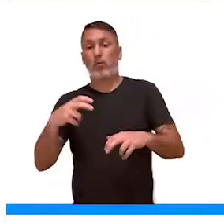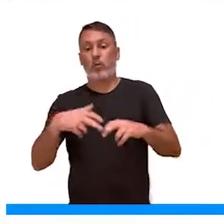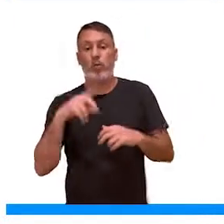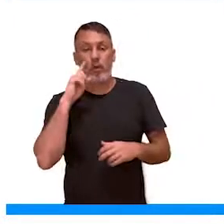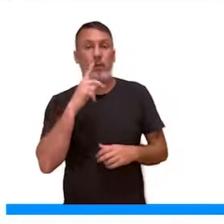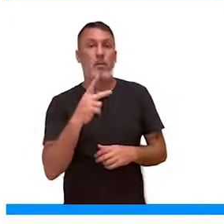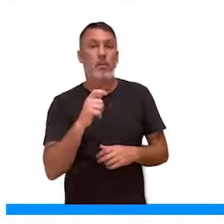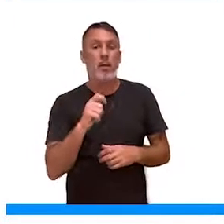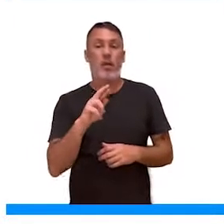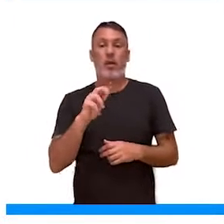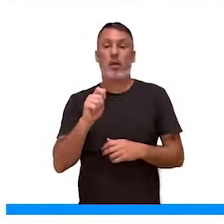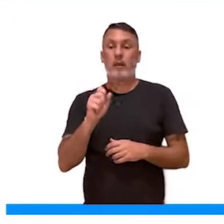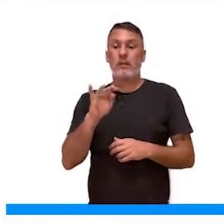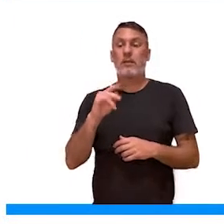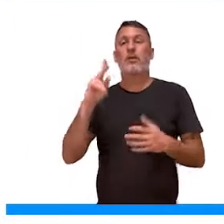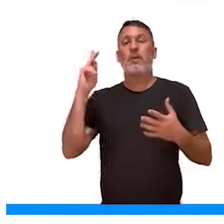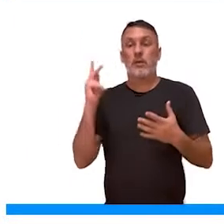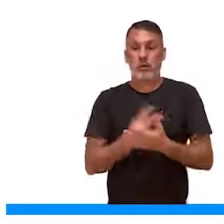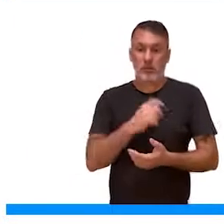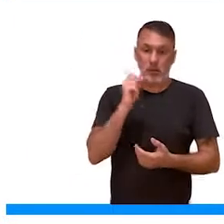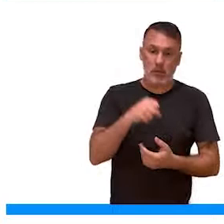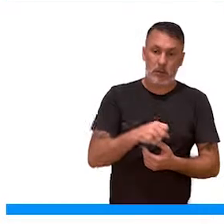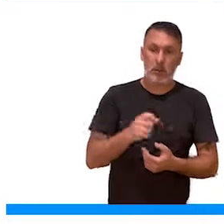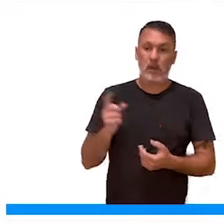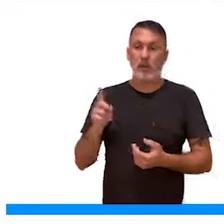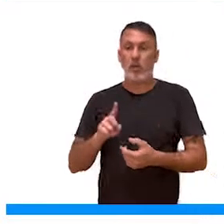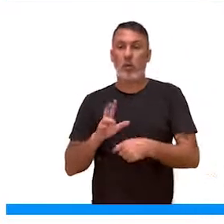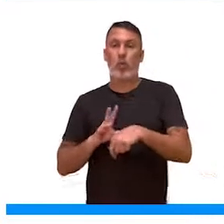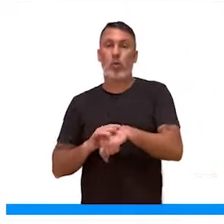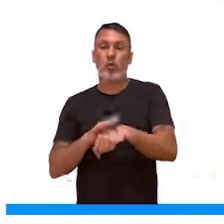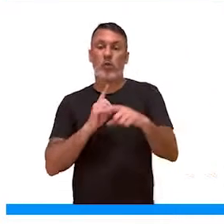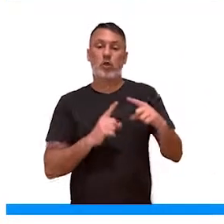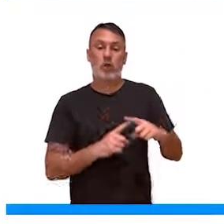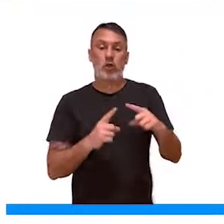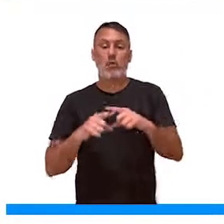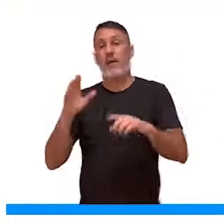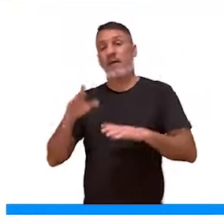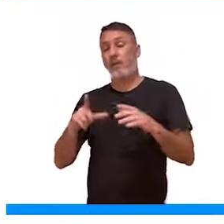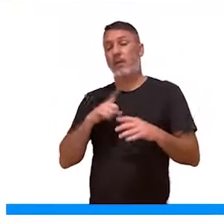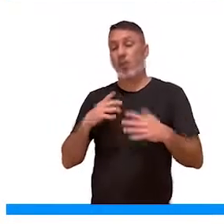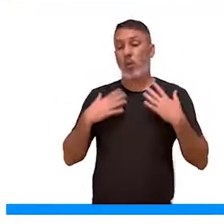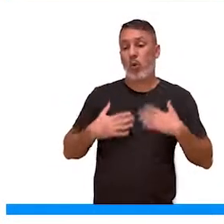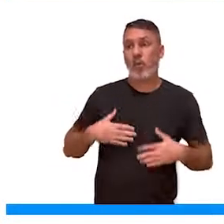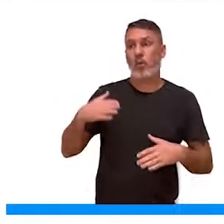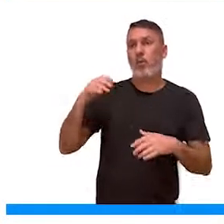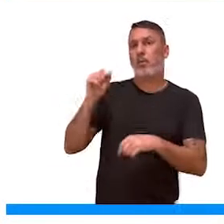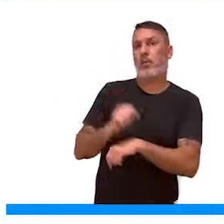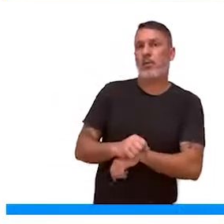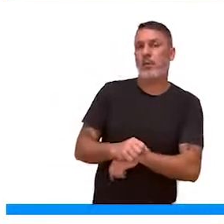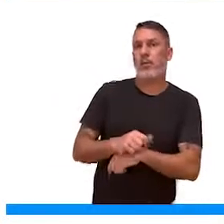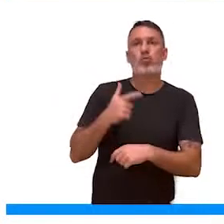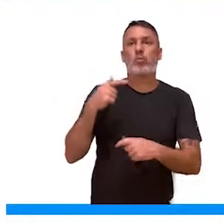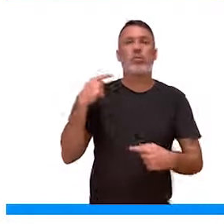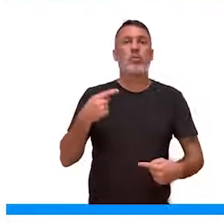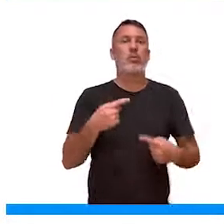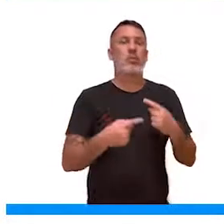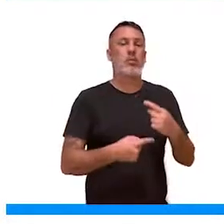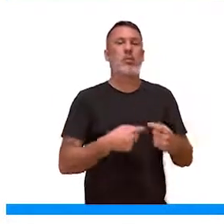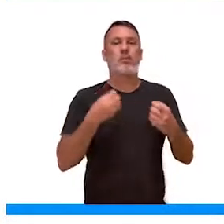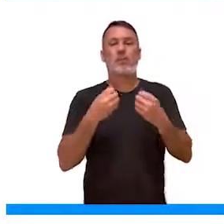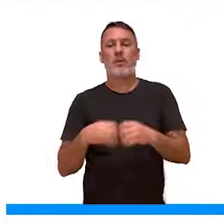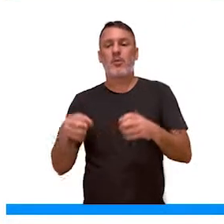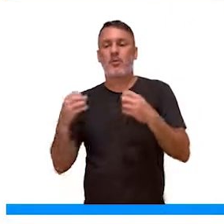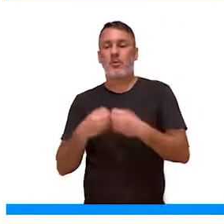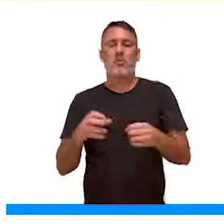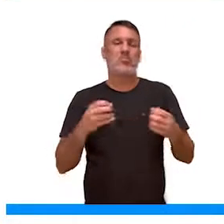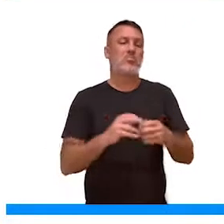corpo. Então, o parasita pode ou não causar doença no hospedeiro. Às vezes, ele vive no corpo do hospedeiro sem gerar